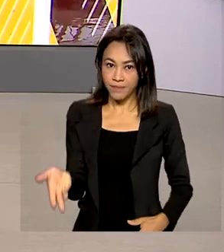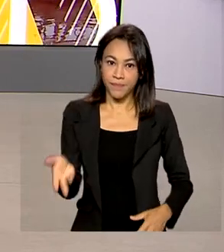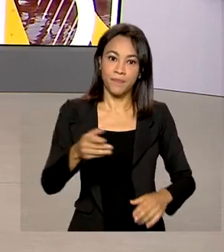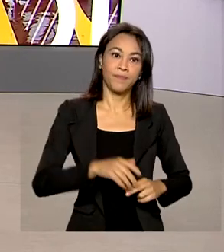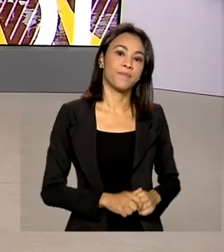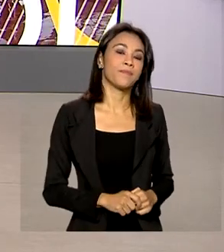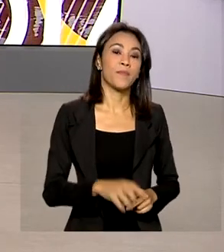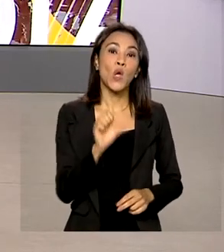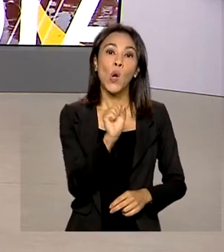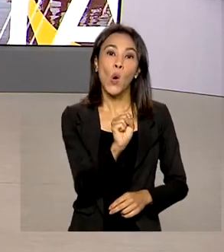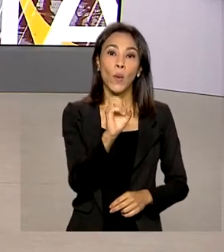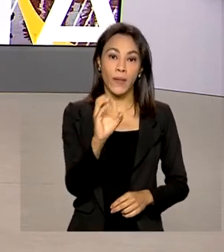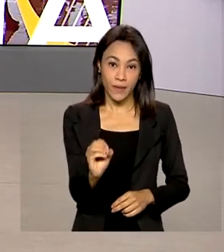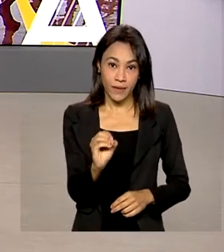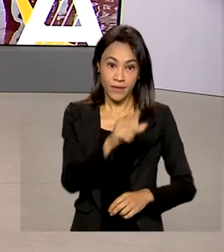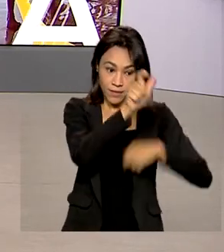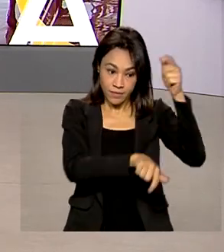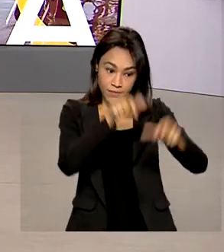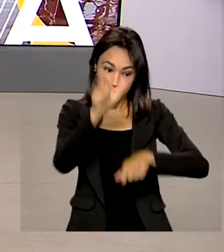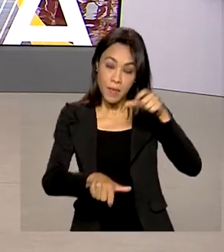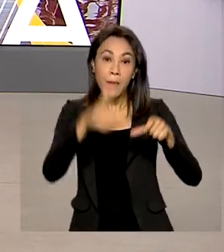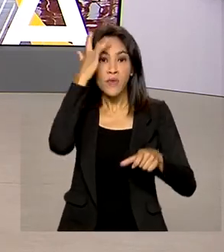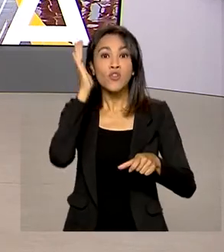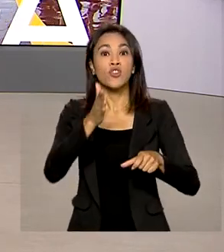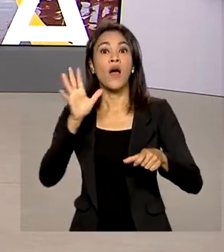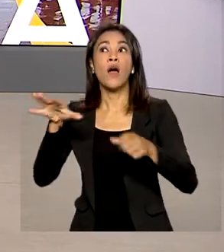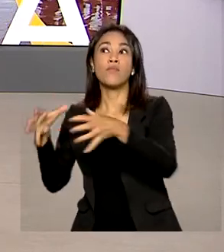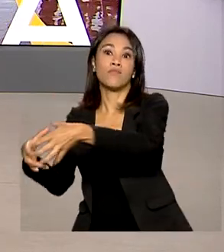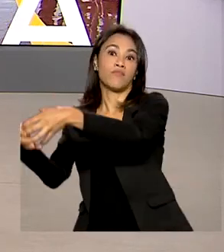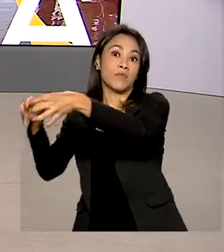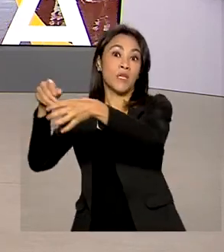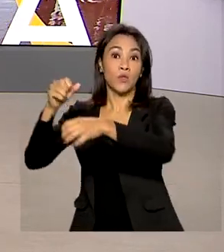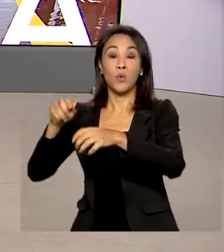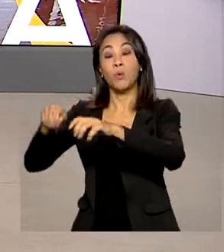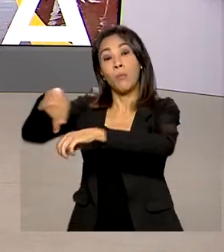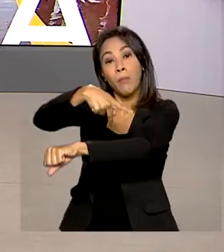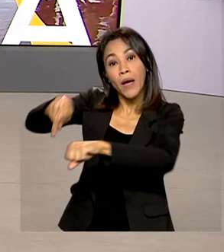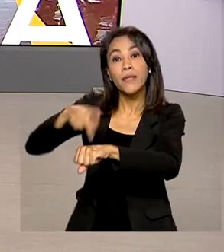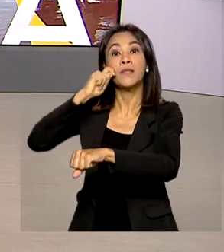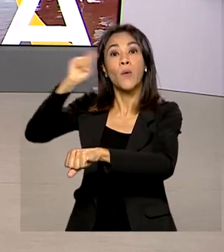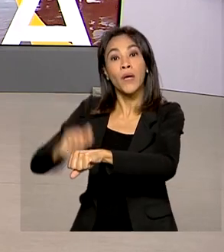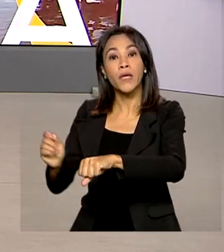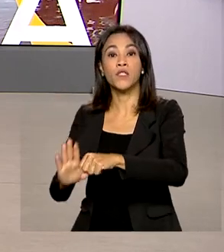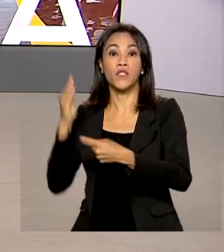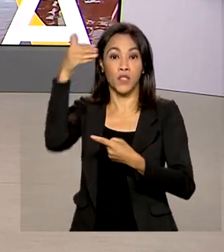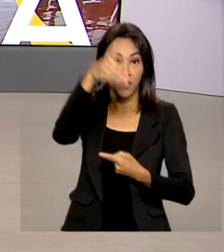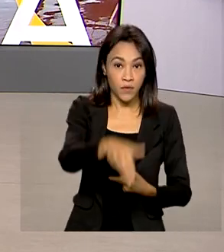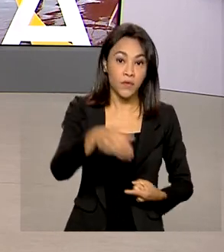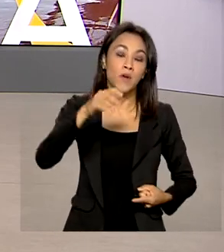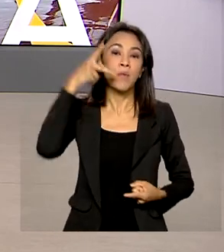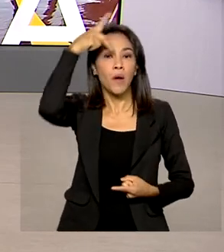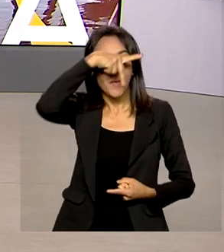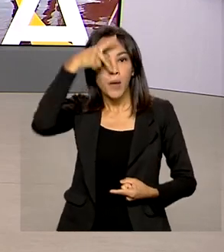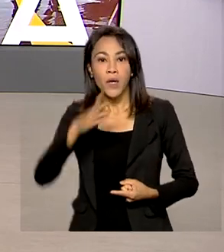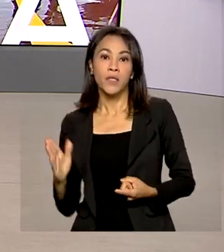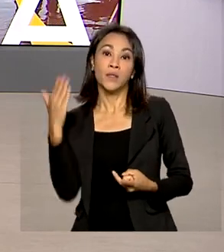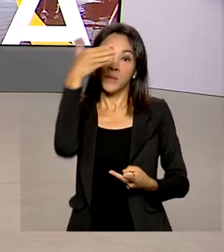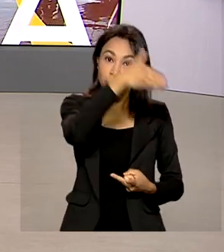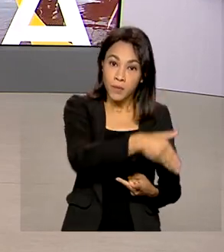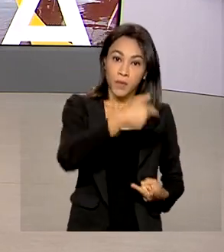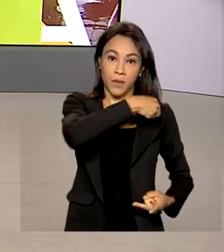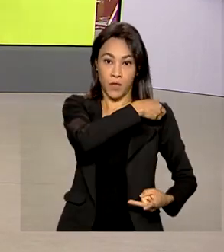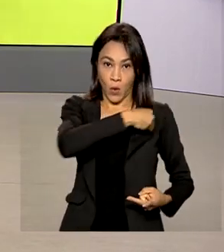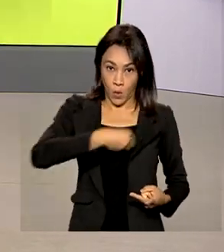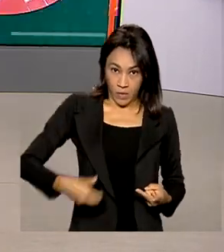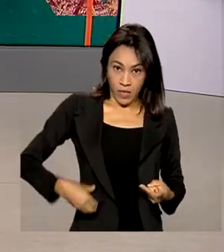80 brasileiros já conseguiram deixar a Ucrânia e seguir para países como a Polônia e a Romênia com o apoio do Ministério das